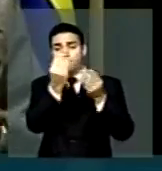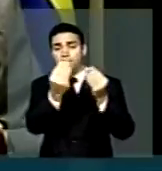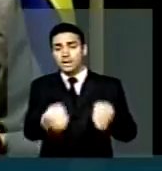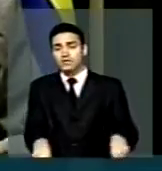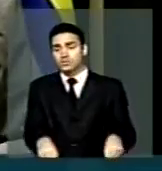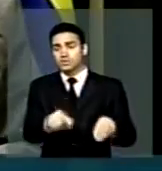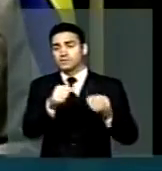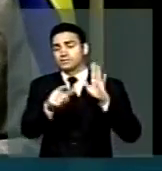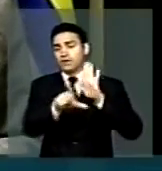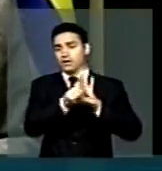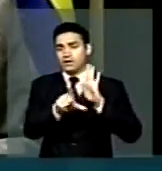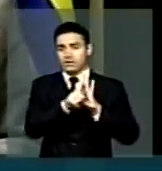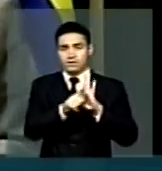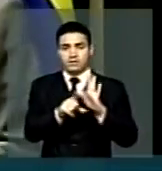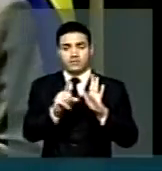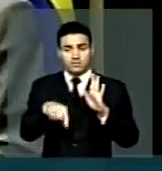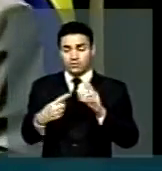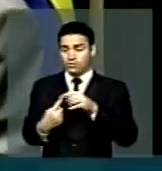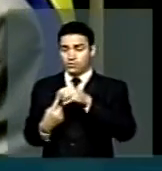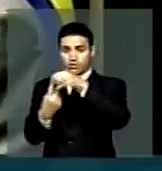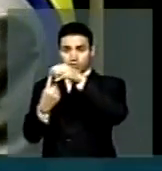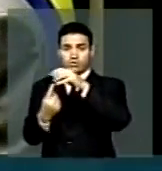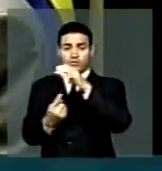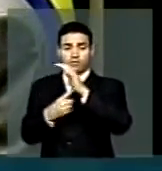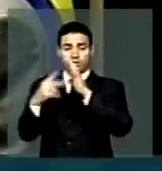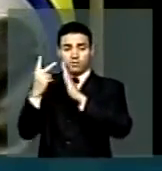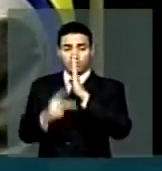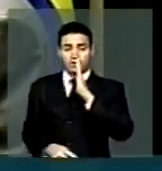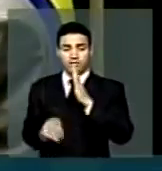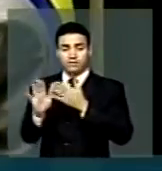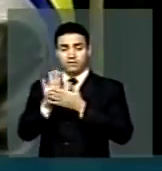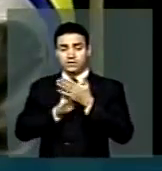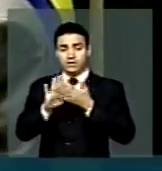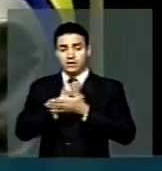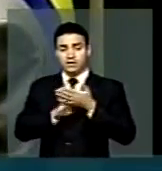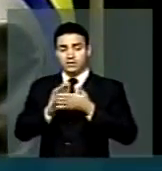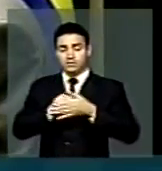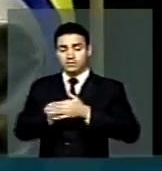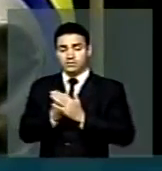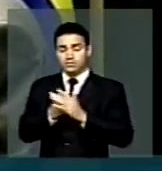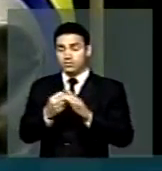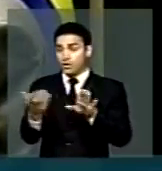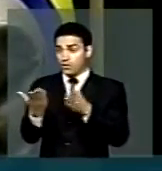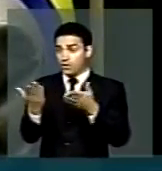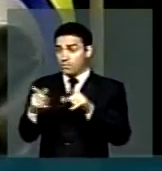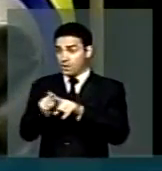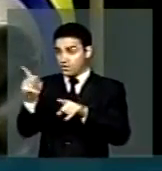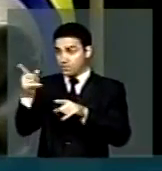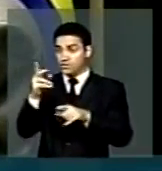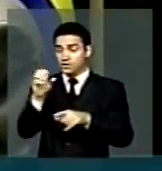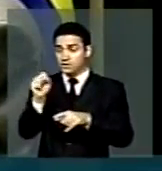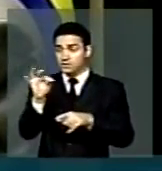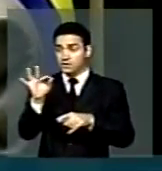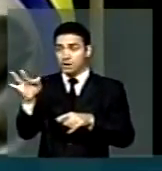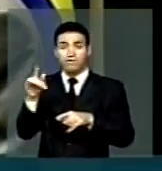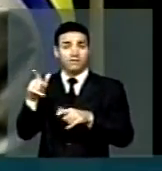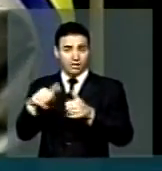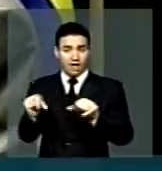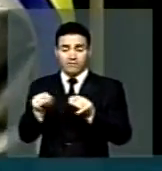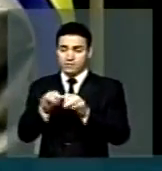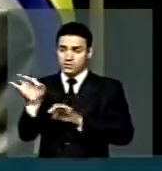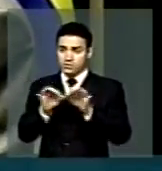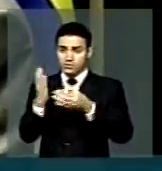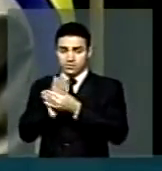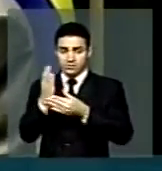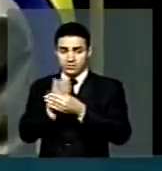ordenamento jurídico. É o único plano que não foi embargado. Agora mesmo o tribunal está para julgar uma decisão sobre planos e o